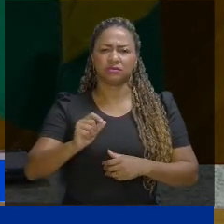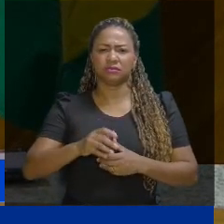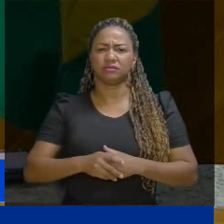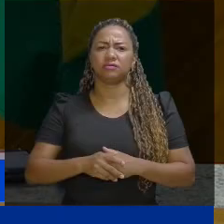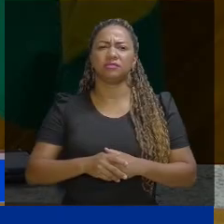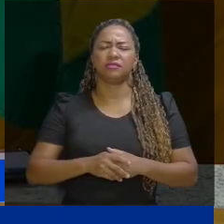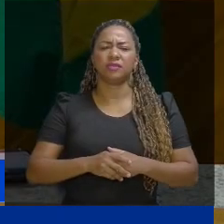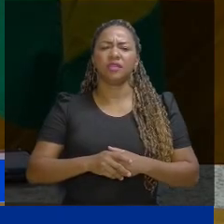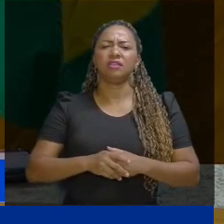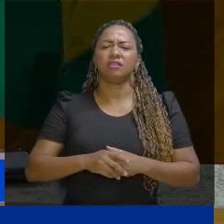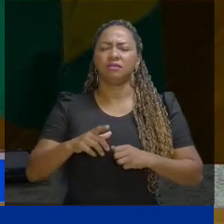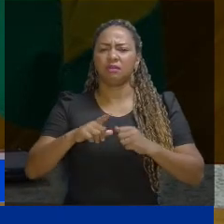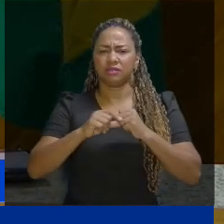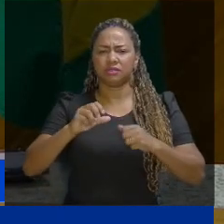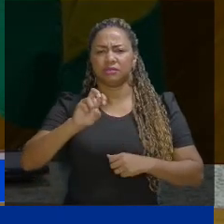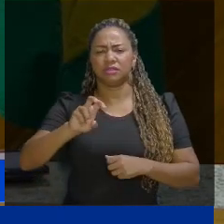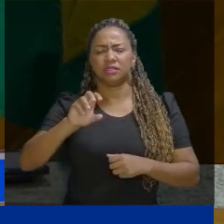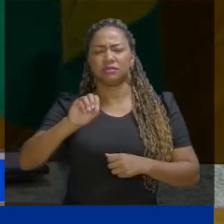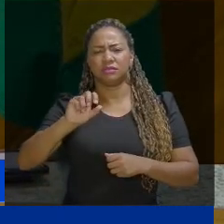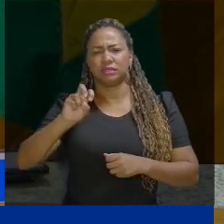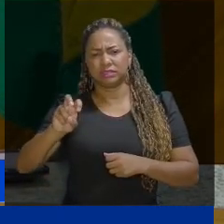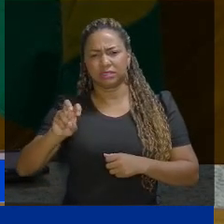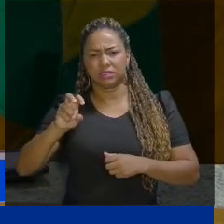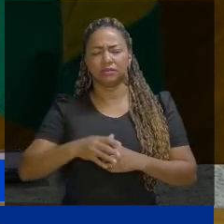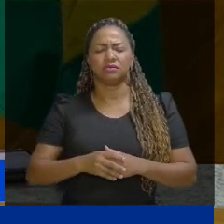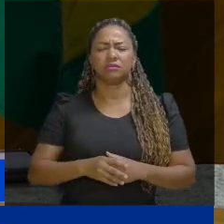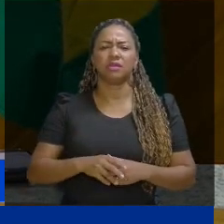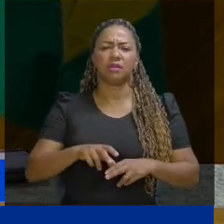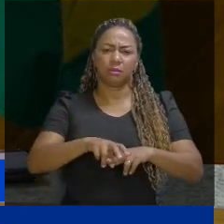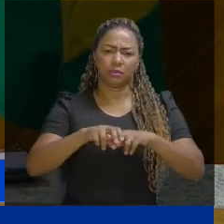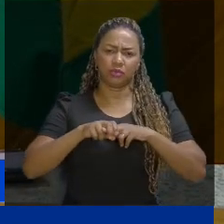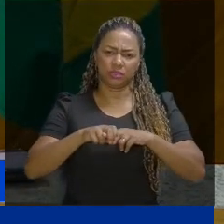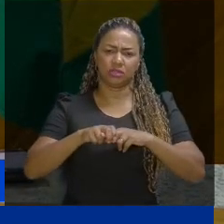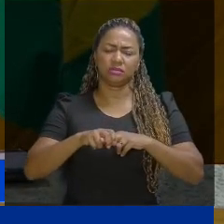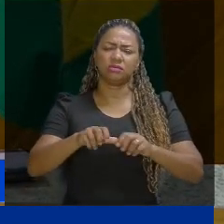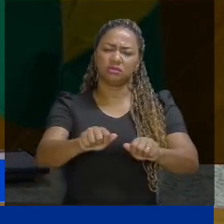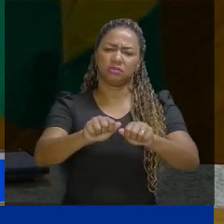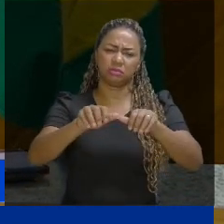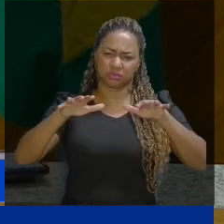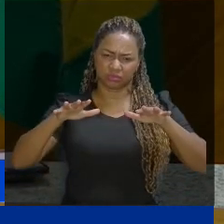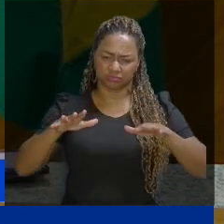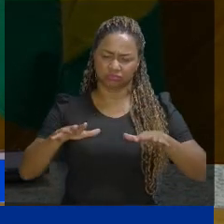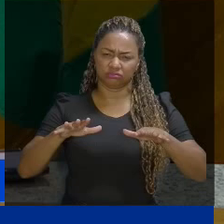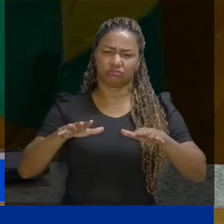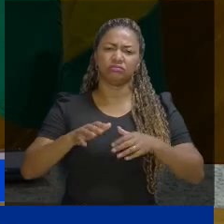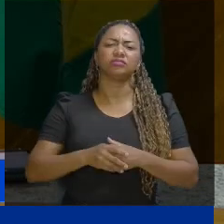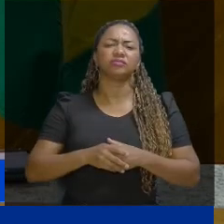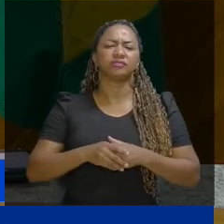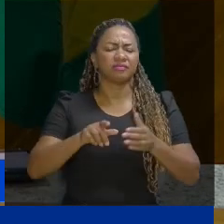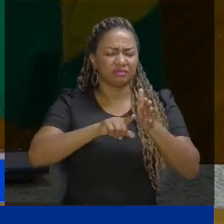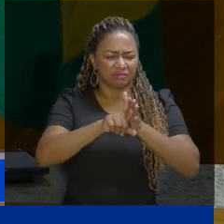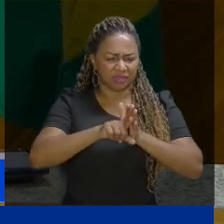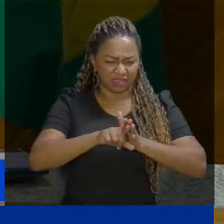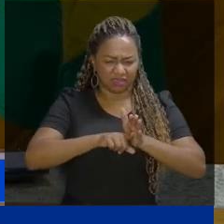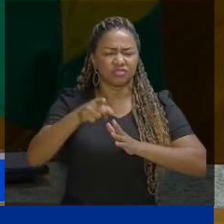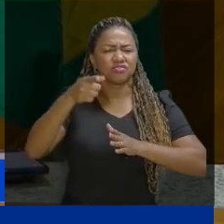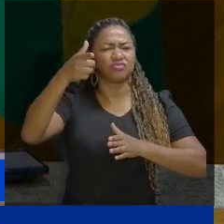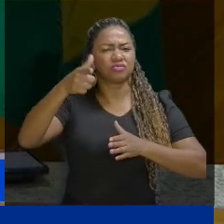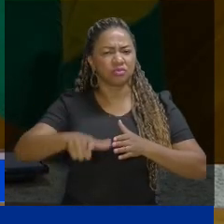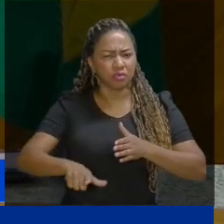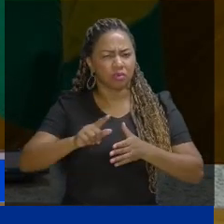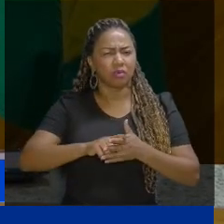artigo 505. Em decorrência dessa vedação, este plenário, para poder reanalisar a